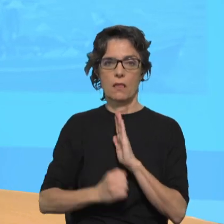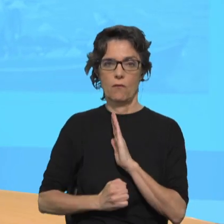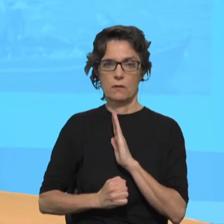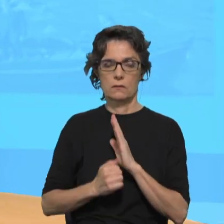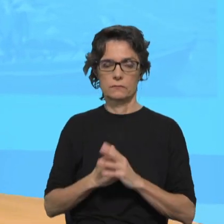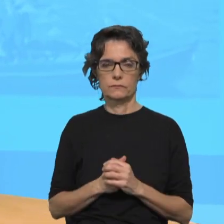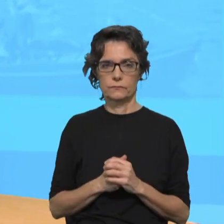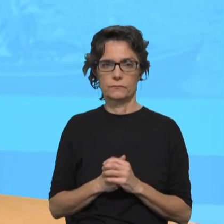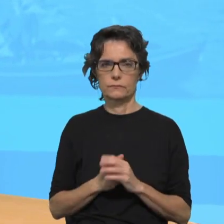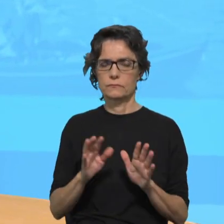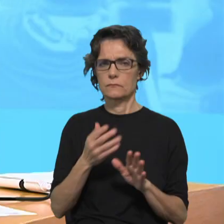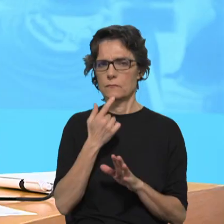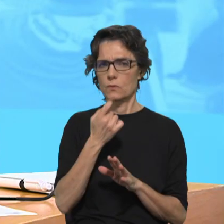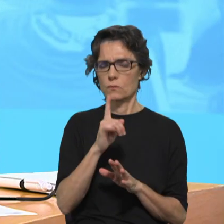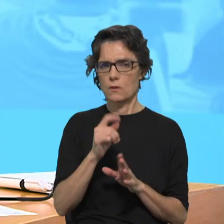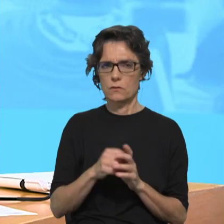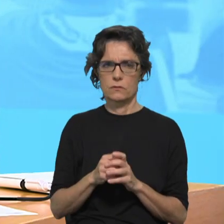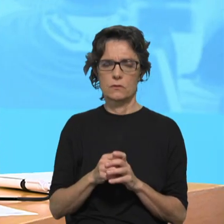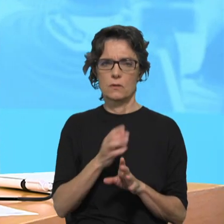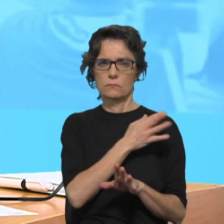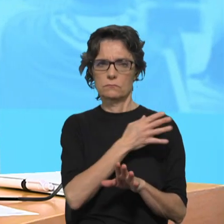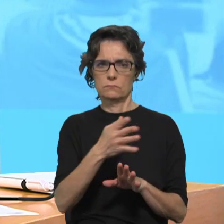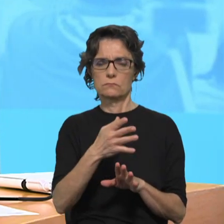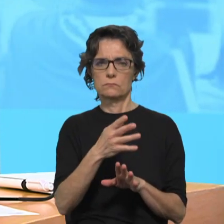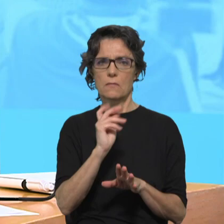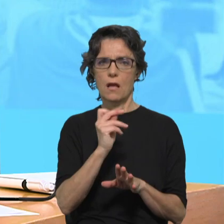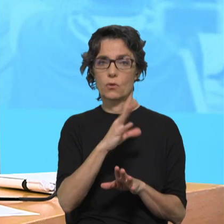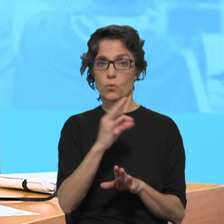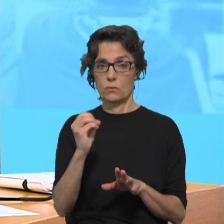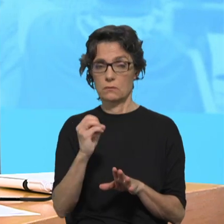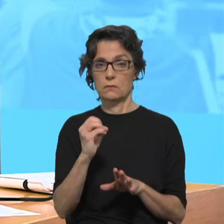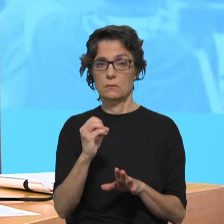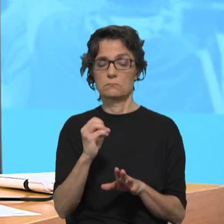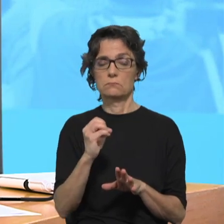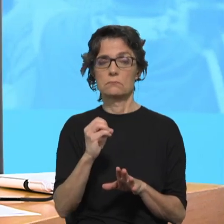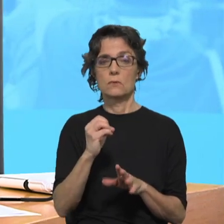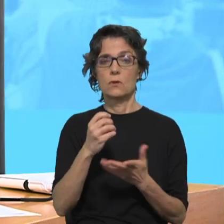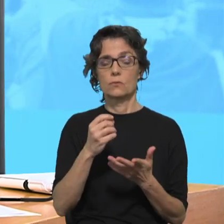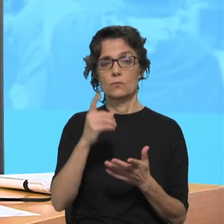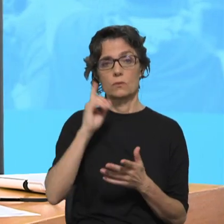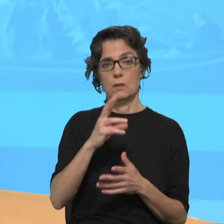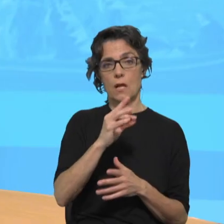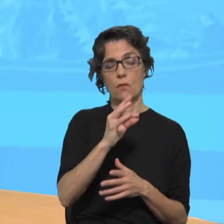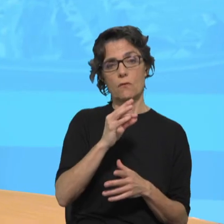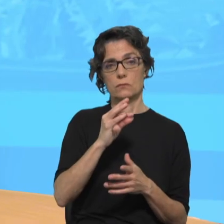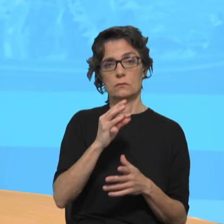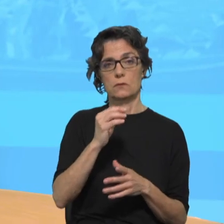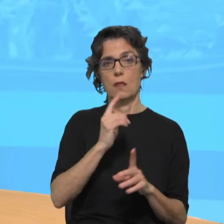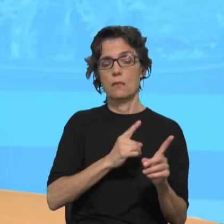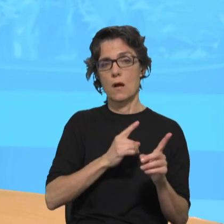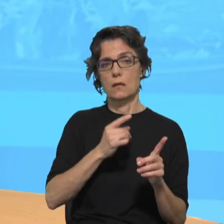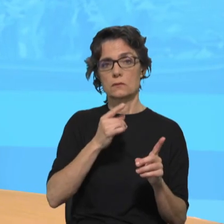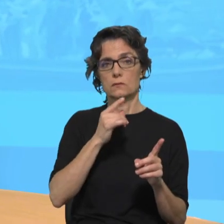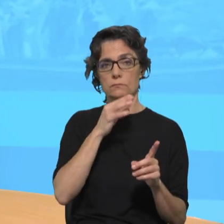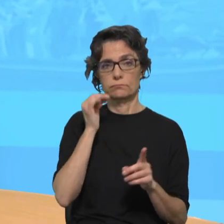perguntava-lhe, nos 40 anos que o IAC tem, e que assinalou agora a 14 de março, não é? Certo. Que dimensão tem este